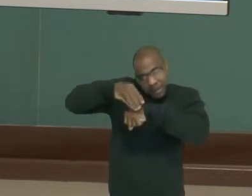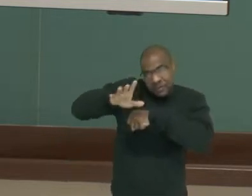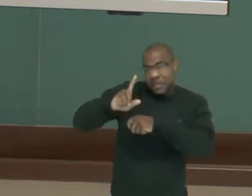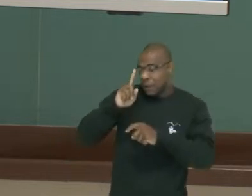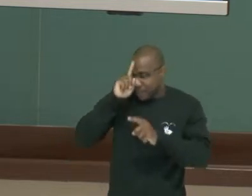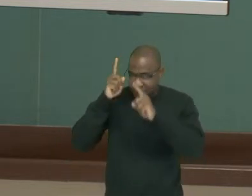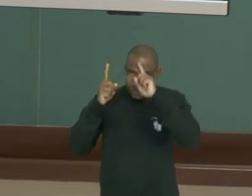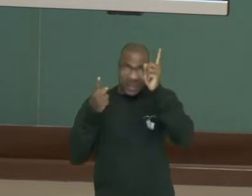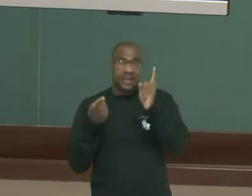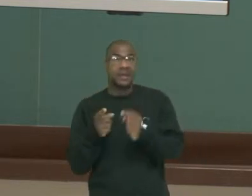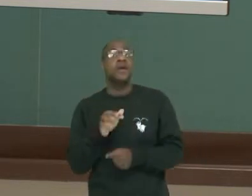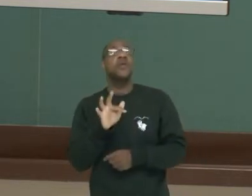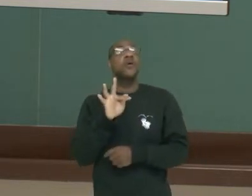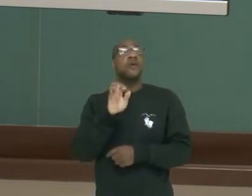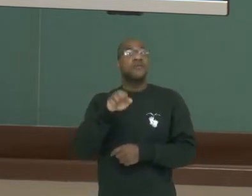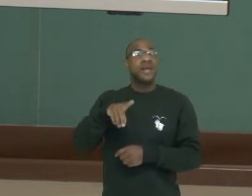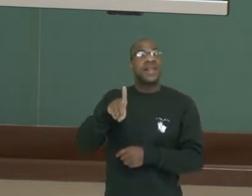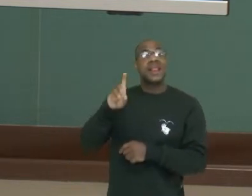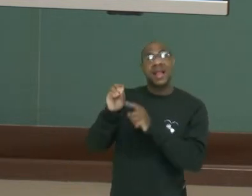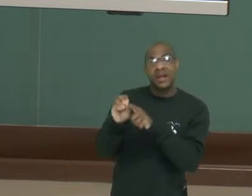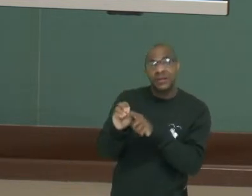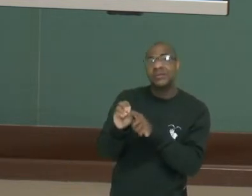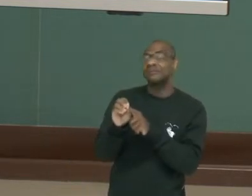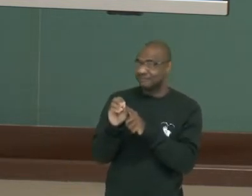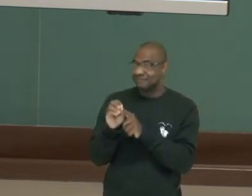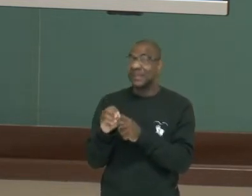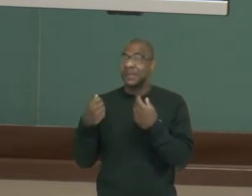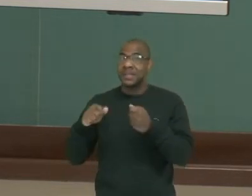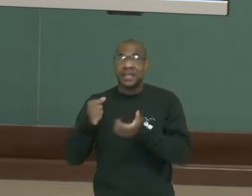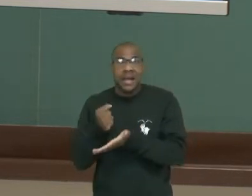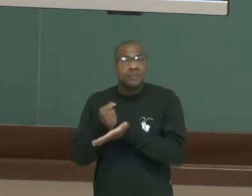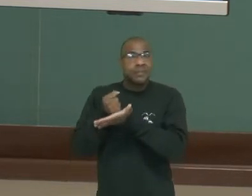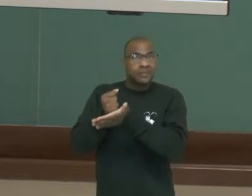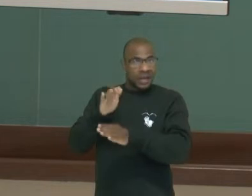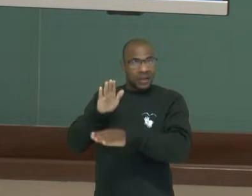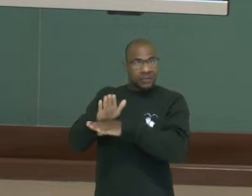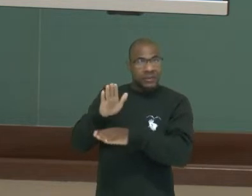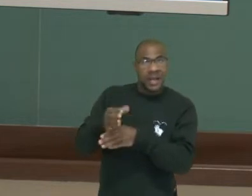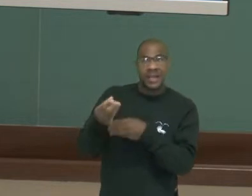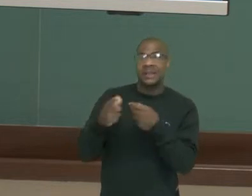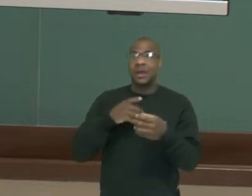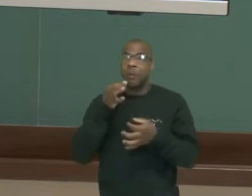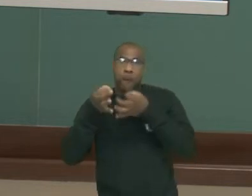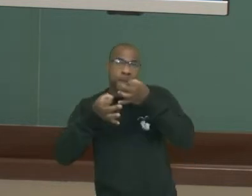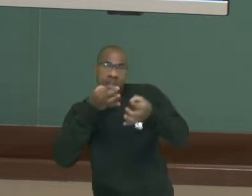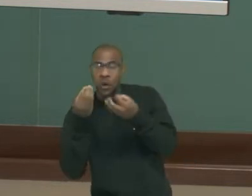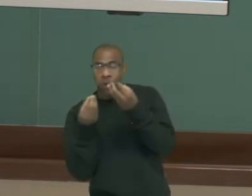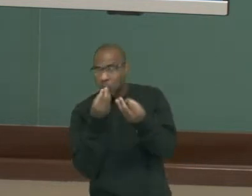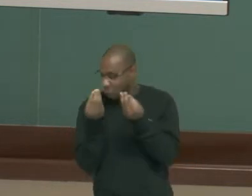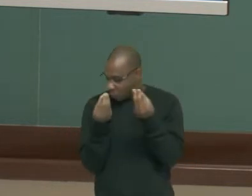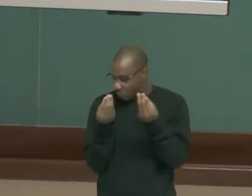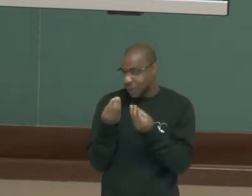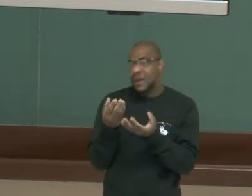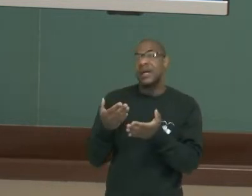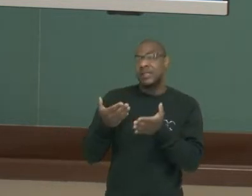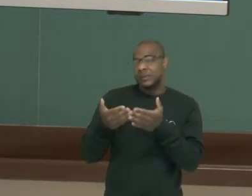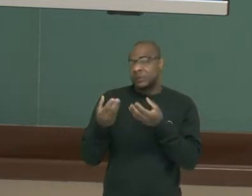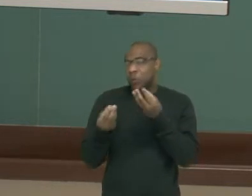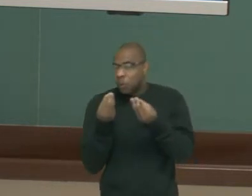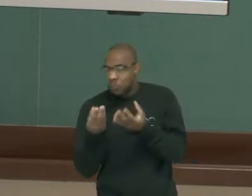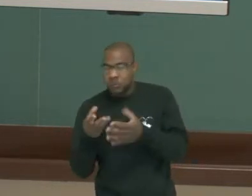Eles são ler e compreender a entrevista, reconhecer o assunto, localizar informações explícitas,